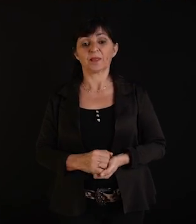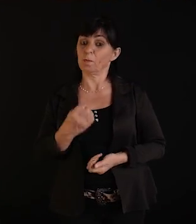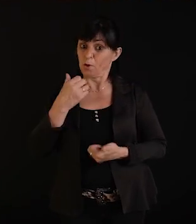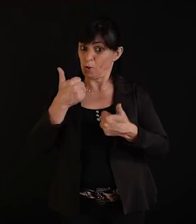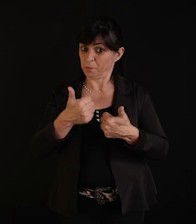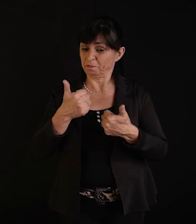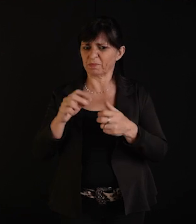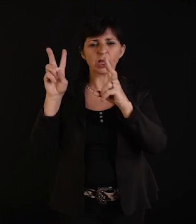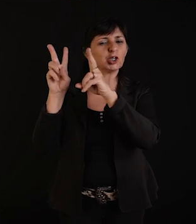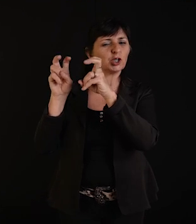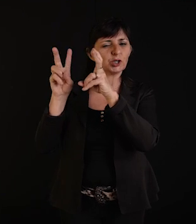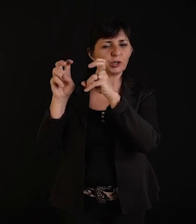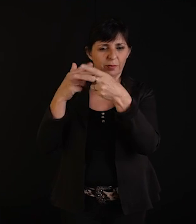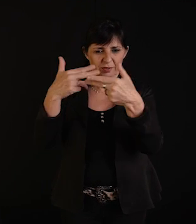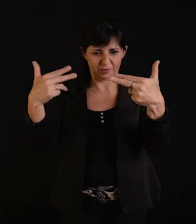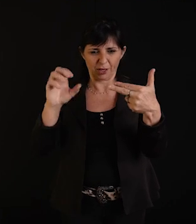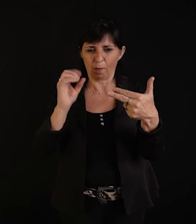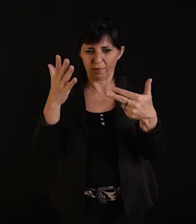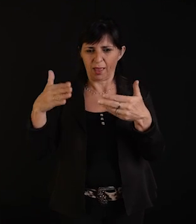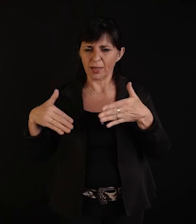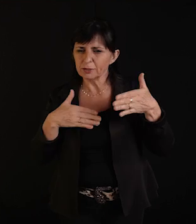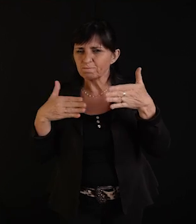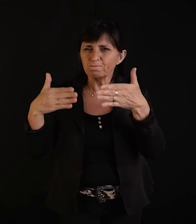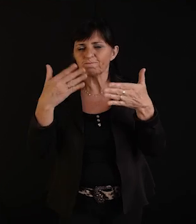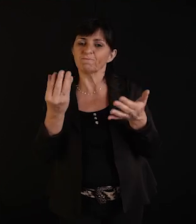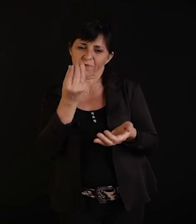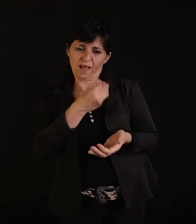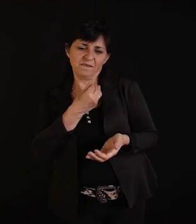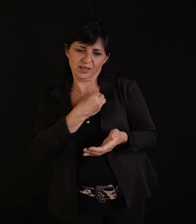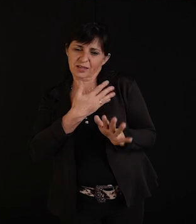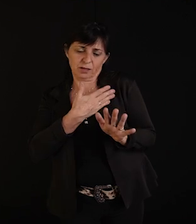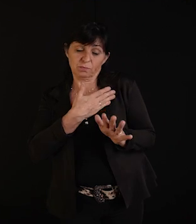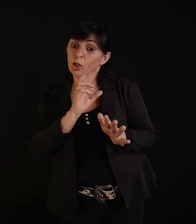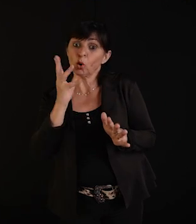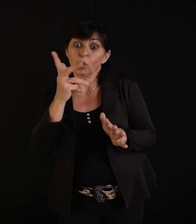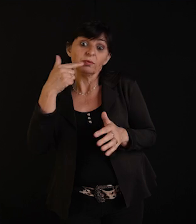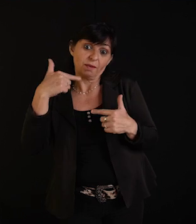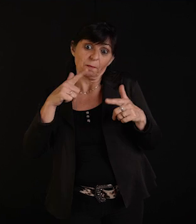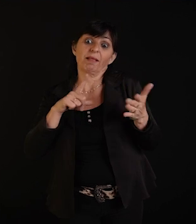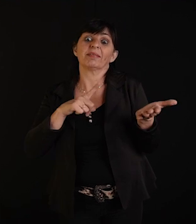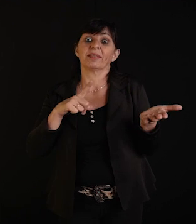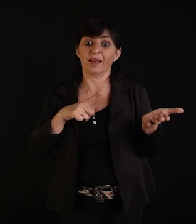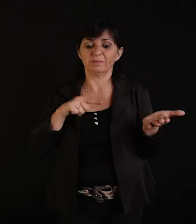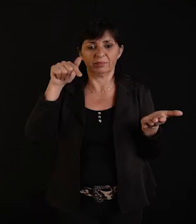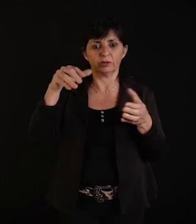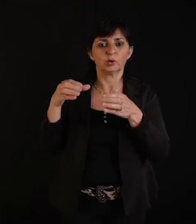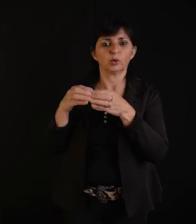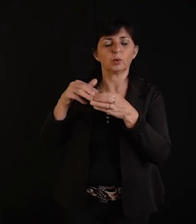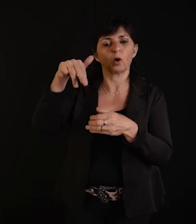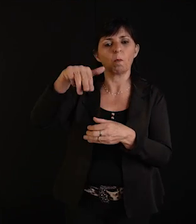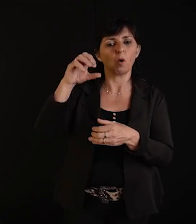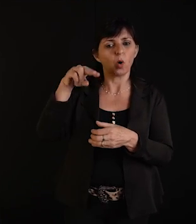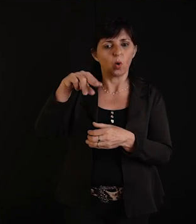Bom, sobre os percalços nos caminhos, né? Isso aí todo trabalho tem. E Os Monarcas não é diferente, não